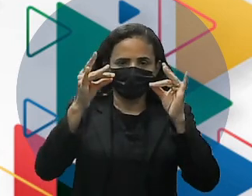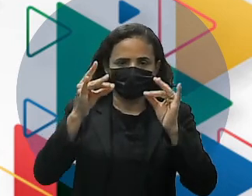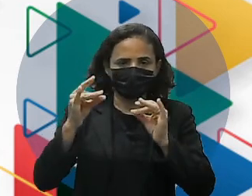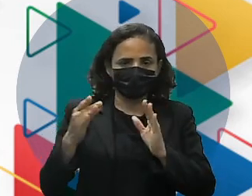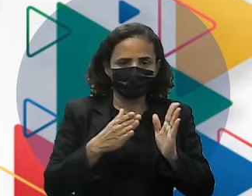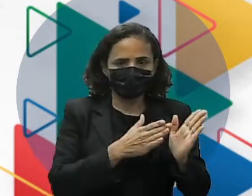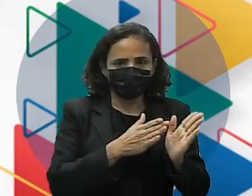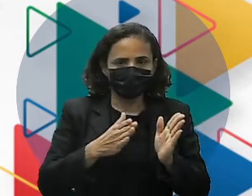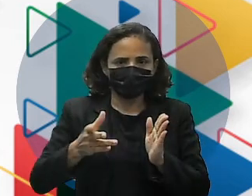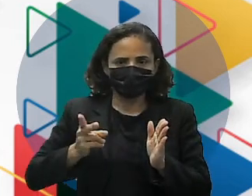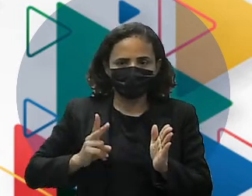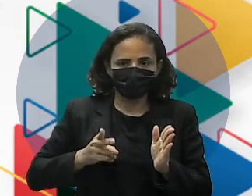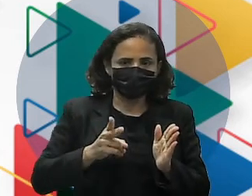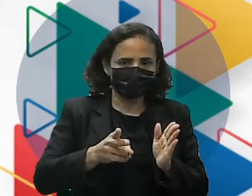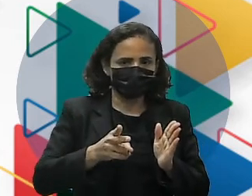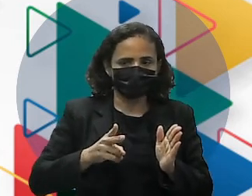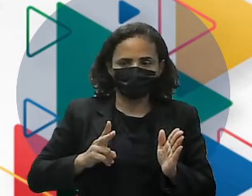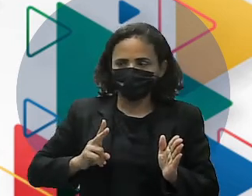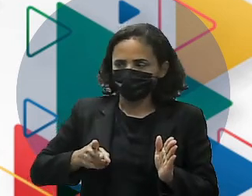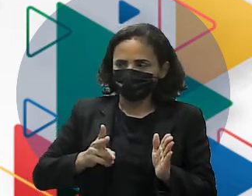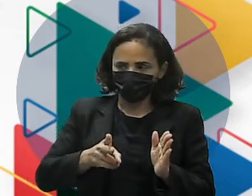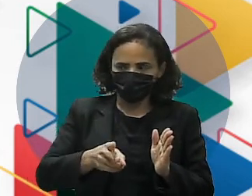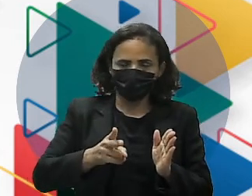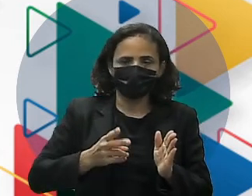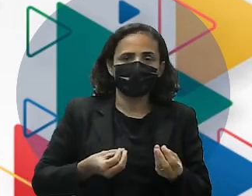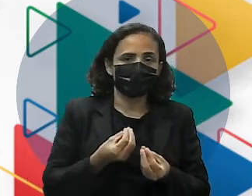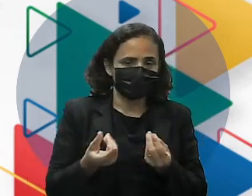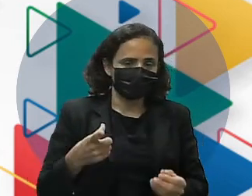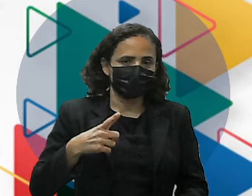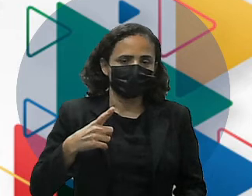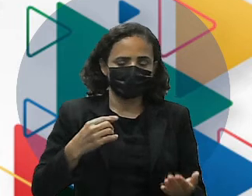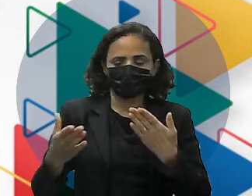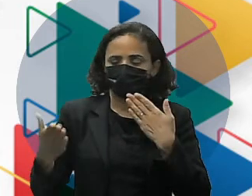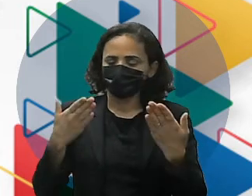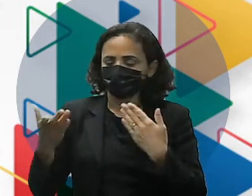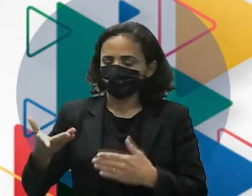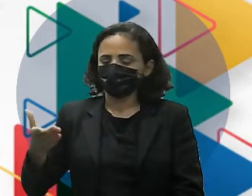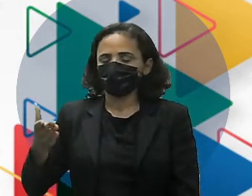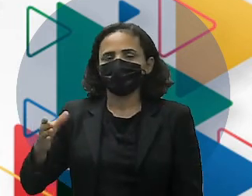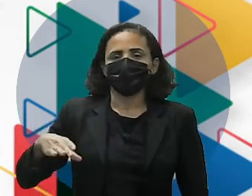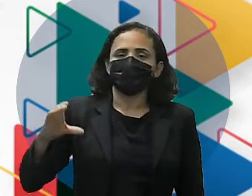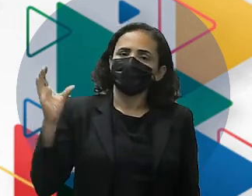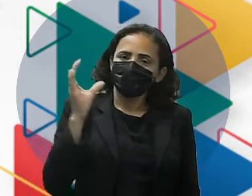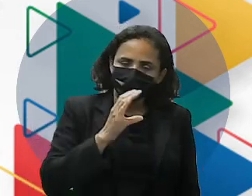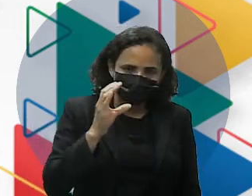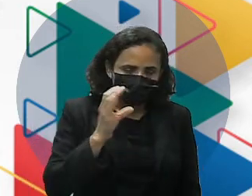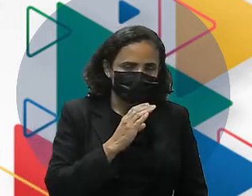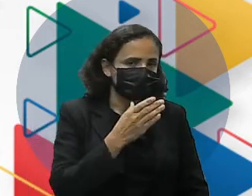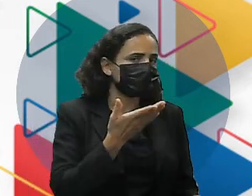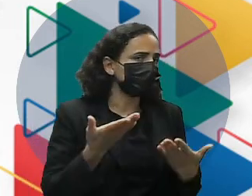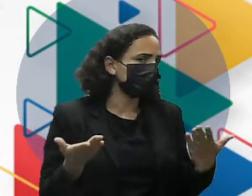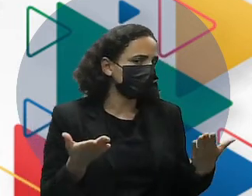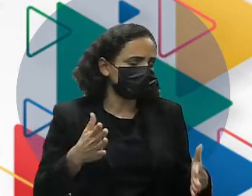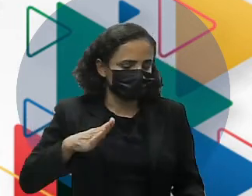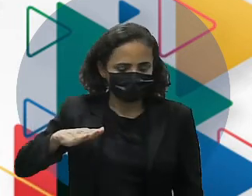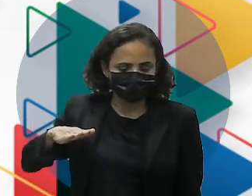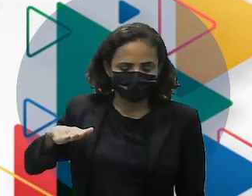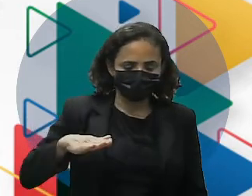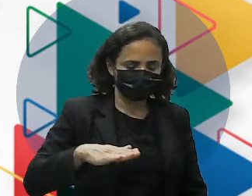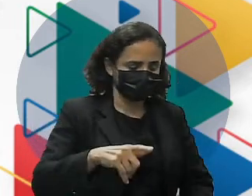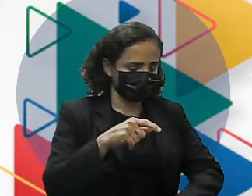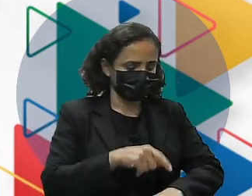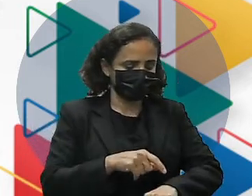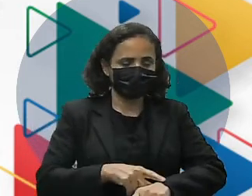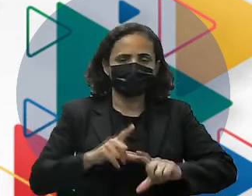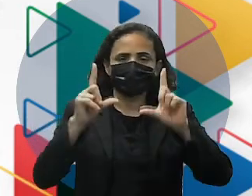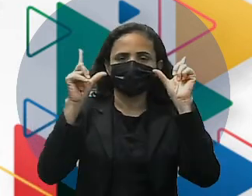diretamente proporcionais. Já se eu tiver que comparar a velocidade com o tempo, quanto maior a velocidade, menor